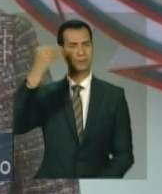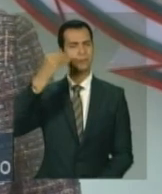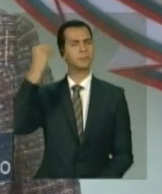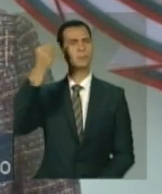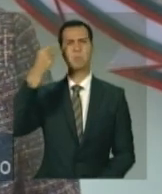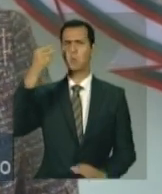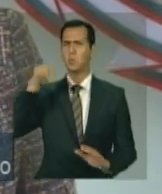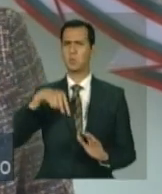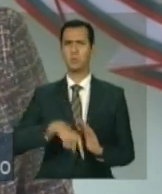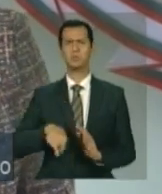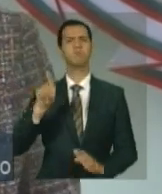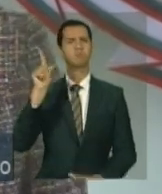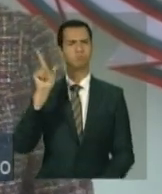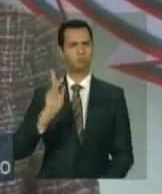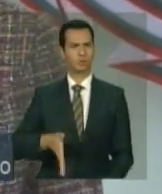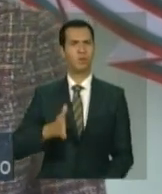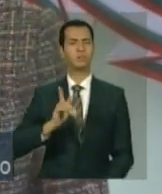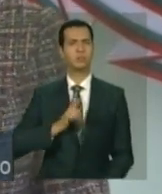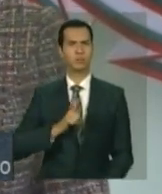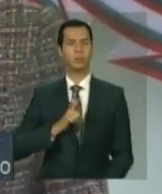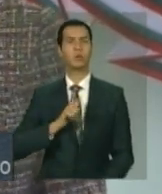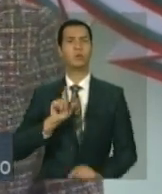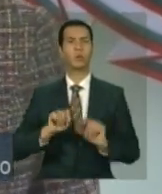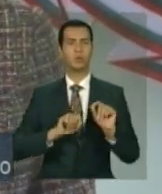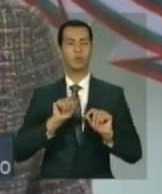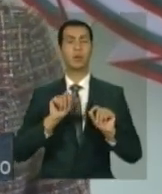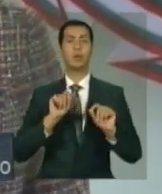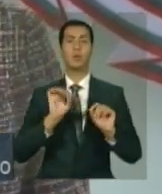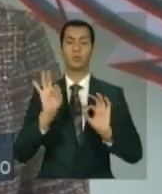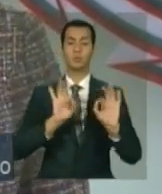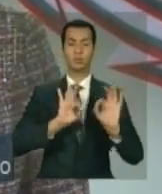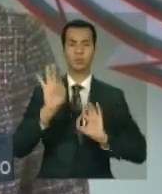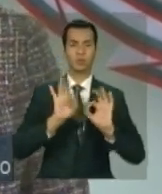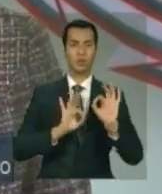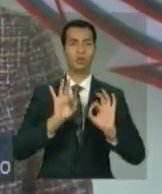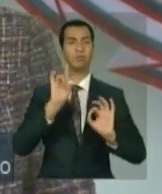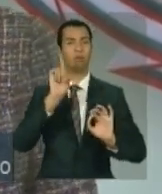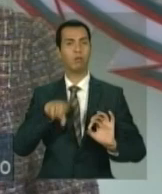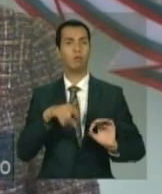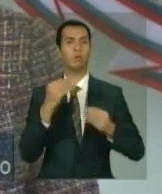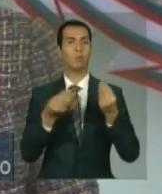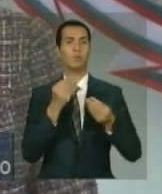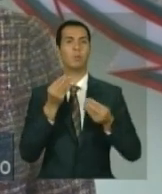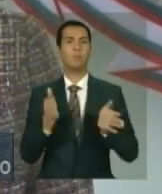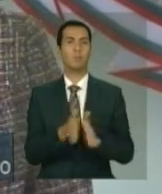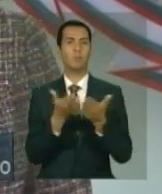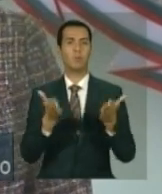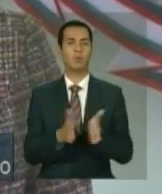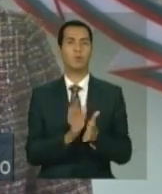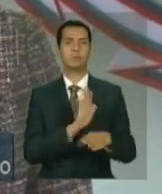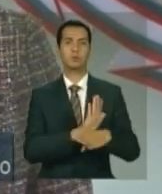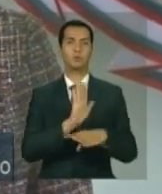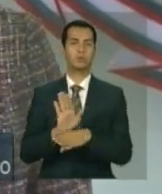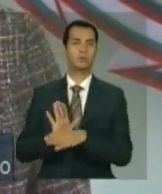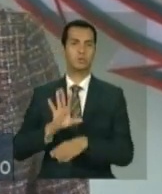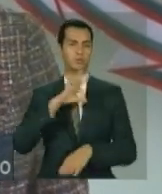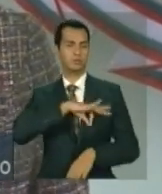grande no que se refere aos programas de transferência de renda e ascensão social.